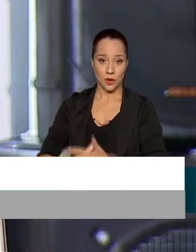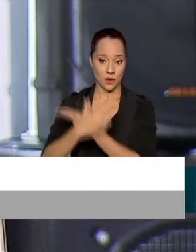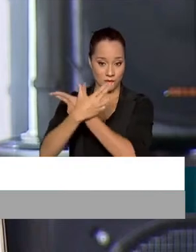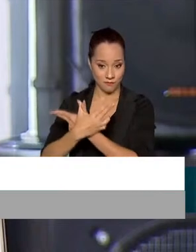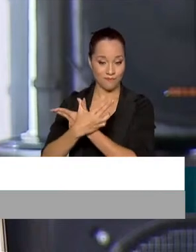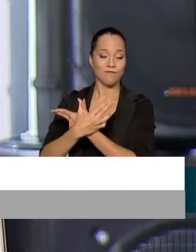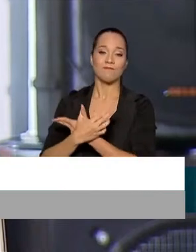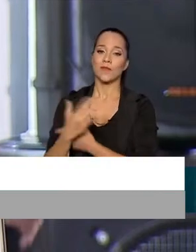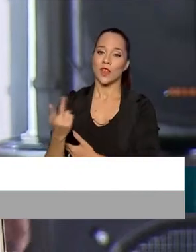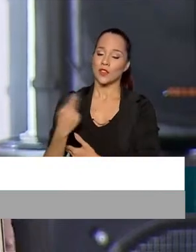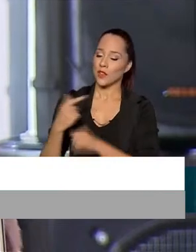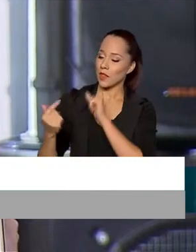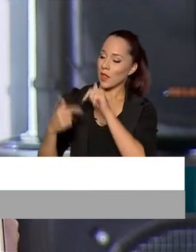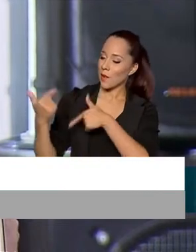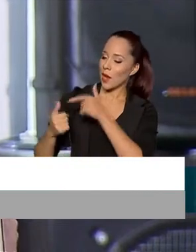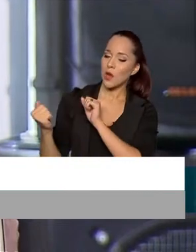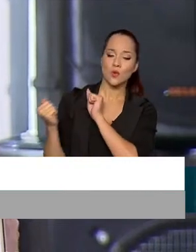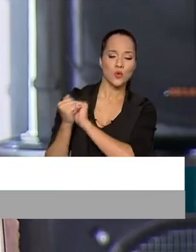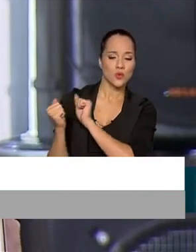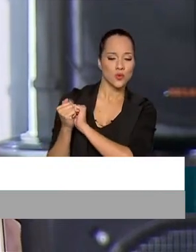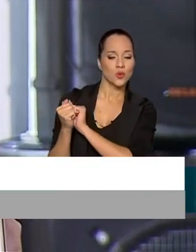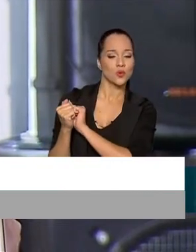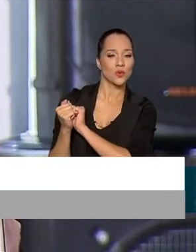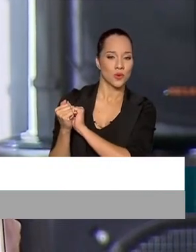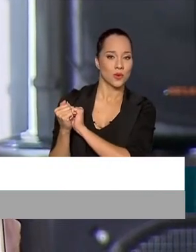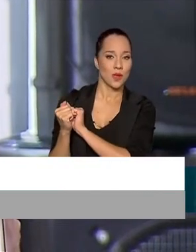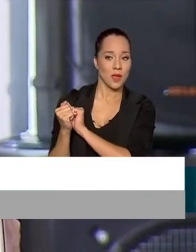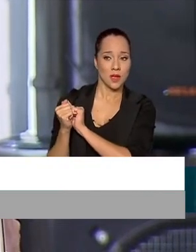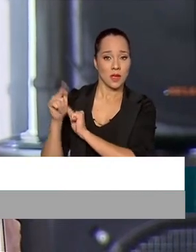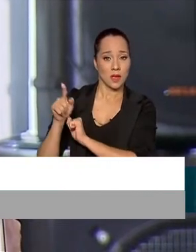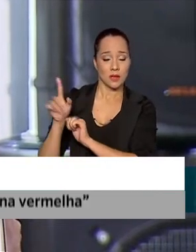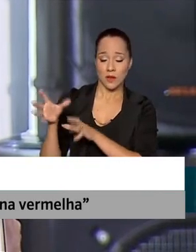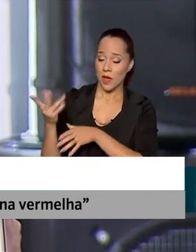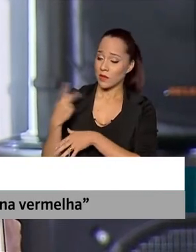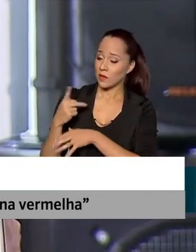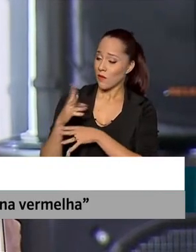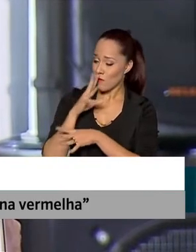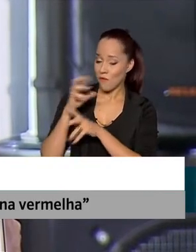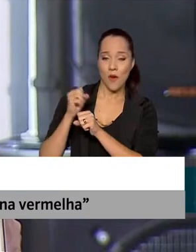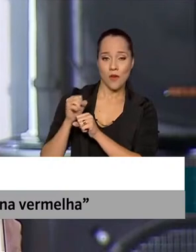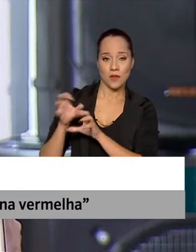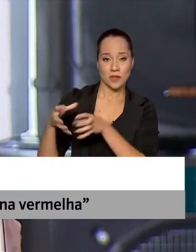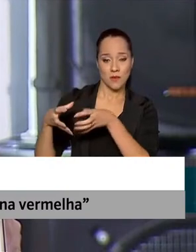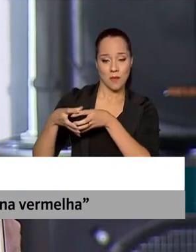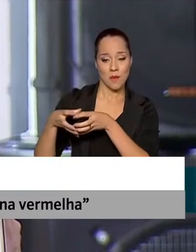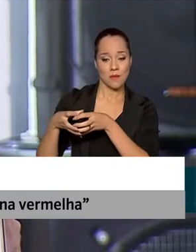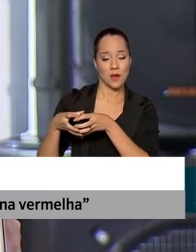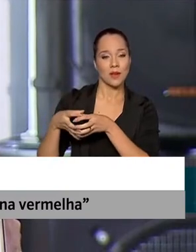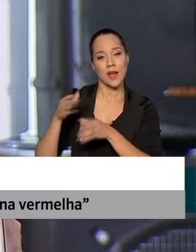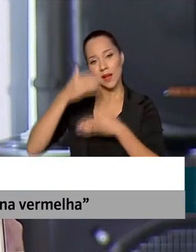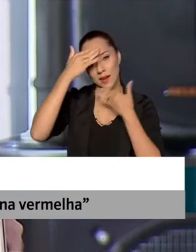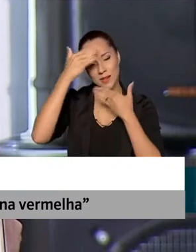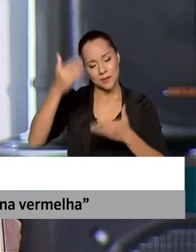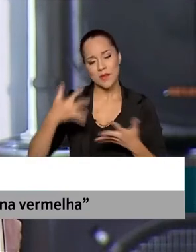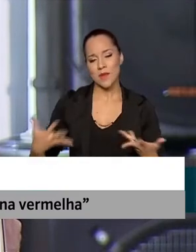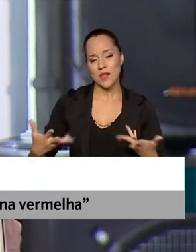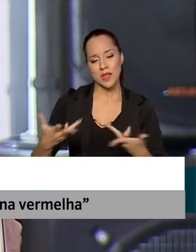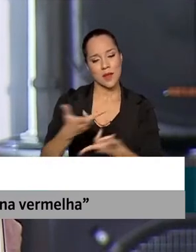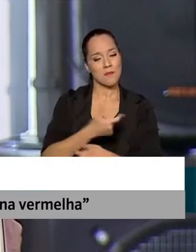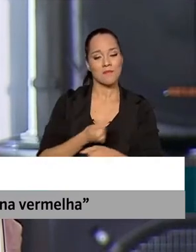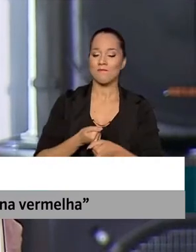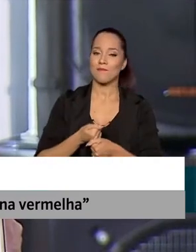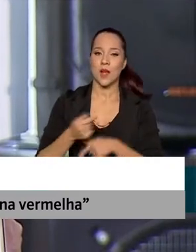comigo trabalharam ombro a ombro, comandando as forças co-irmãs, os meus agradecimentos pelo eficiente trabalho em